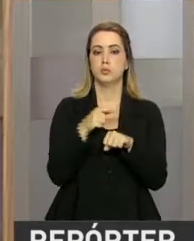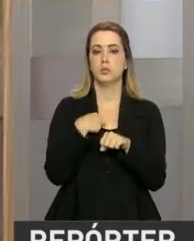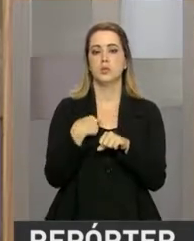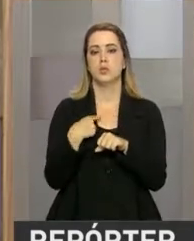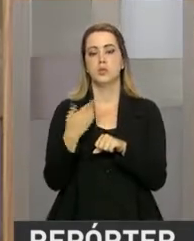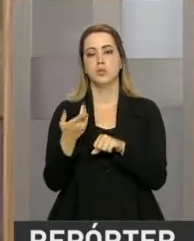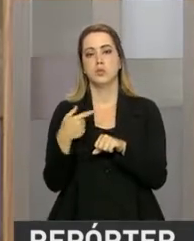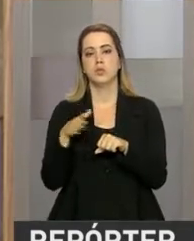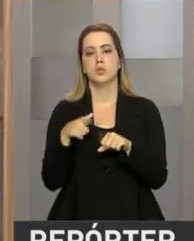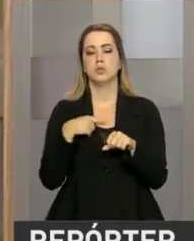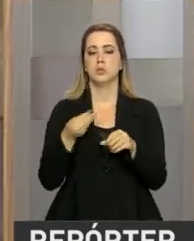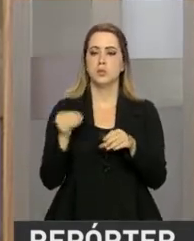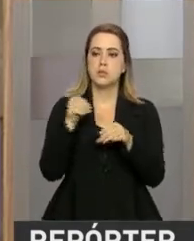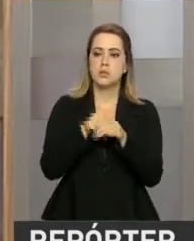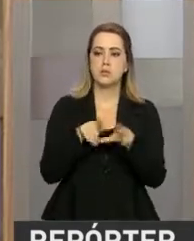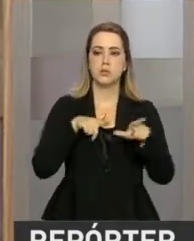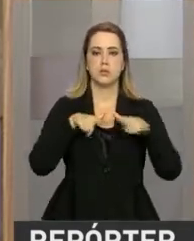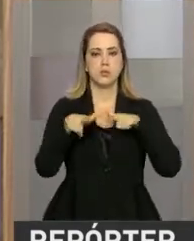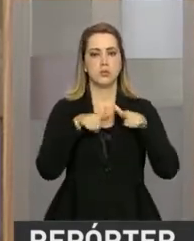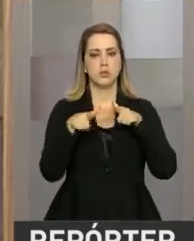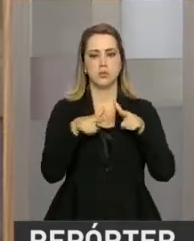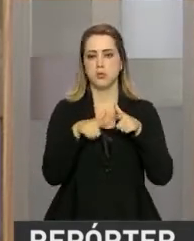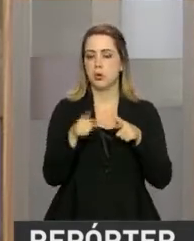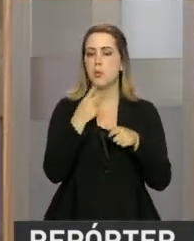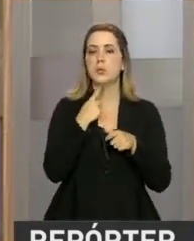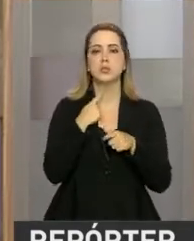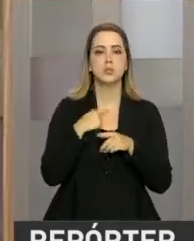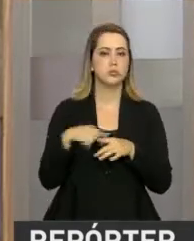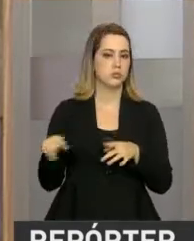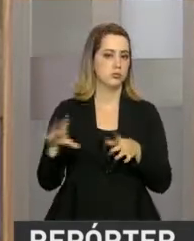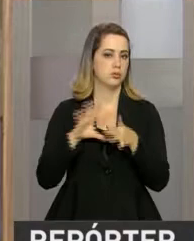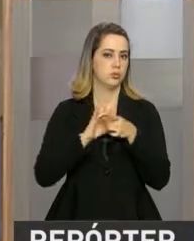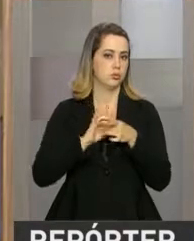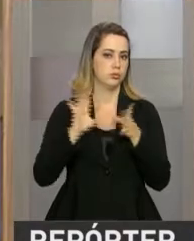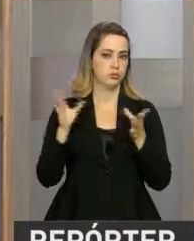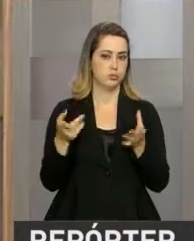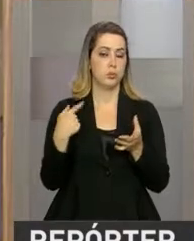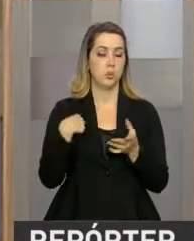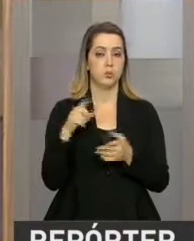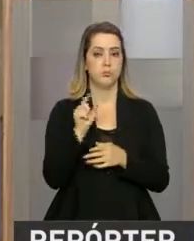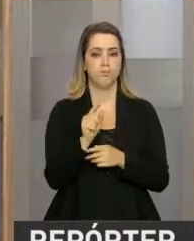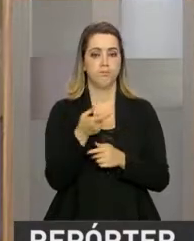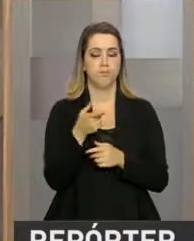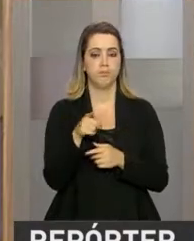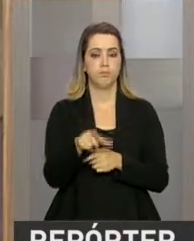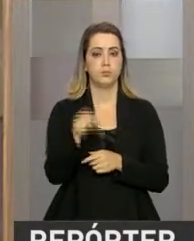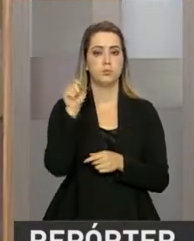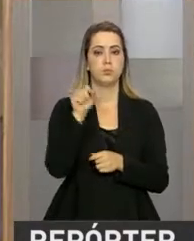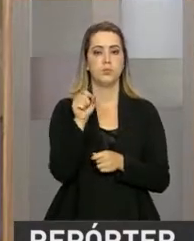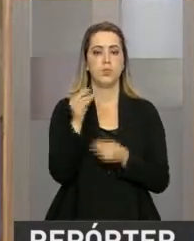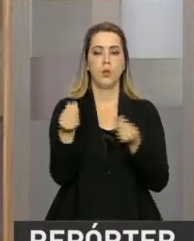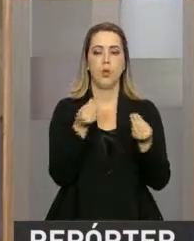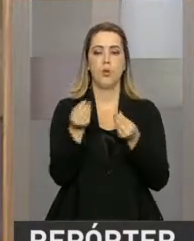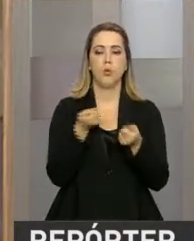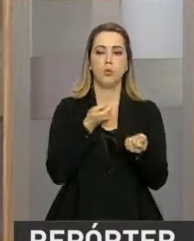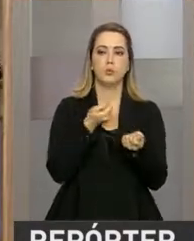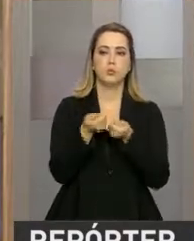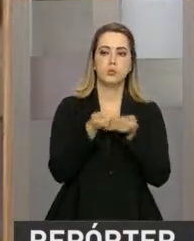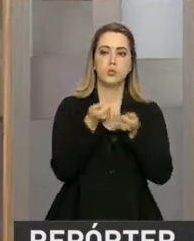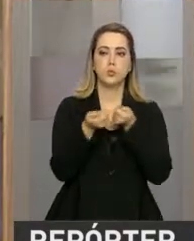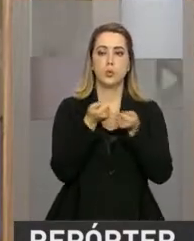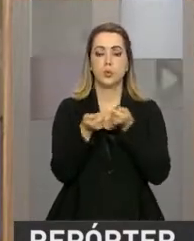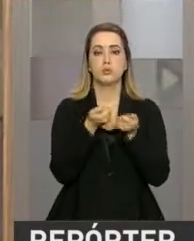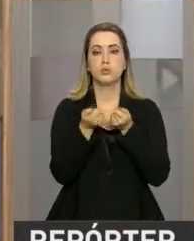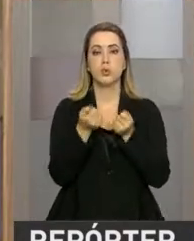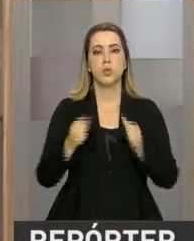suas atividades e segundo seus critérios não é dimensionar as suas despesas de